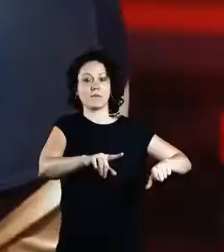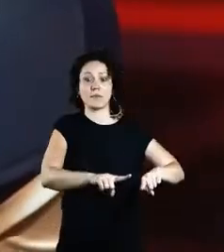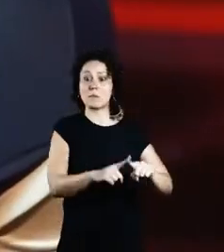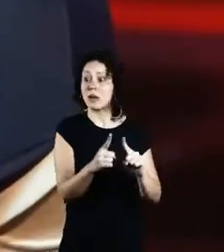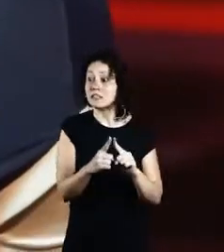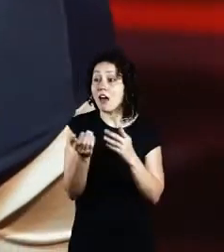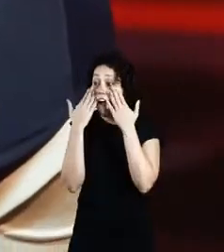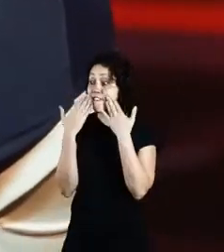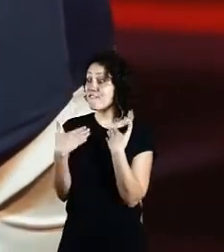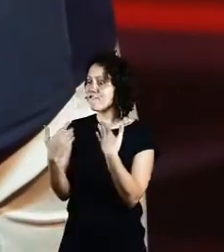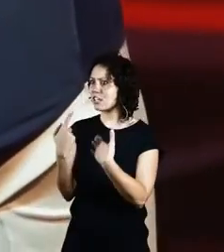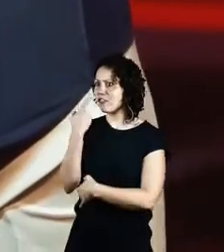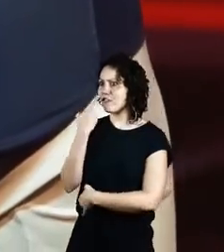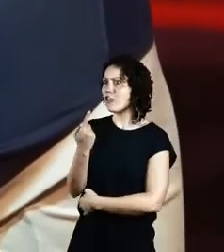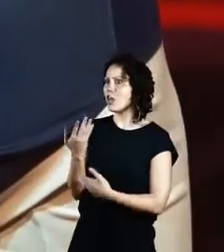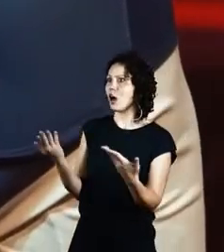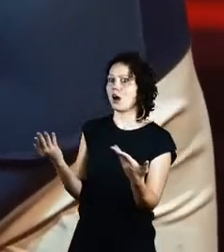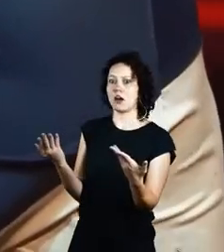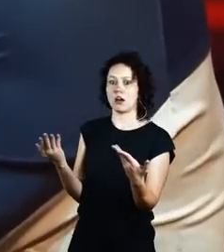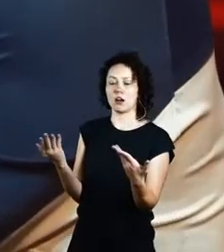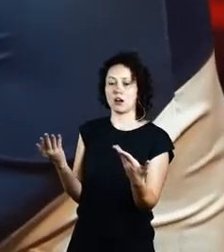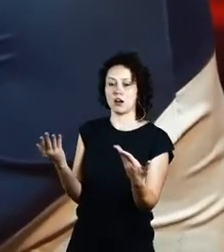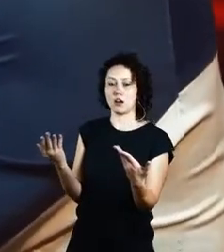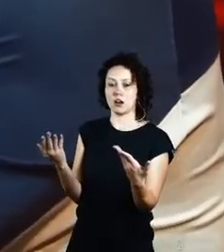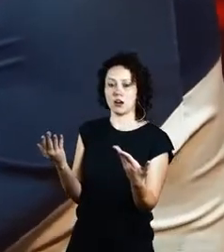frente. Uma coisa que você só tinha